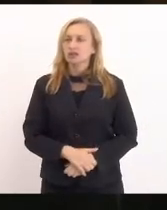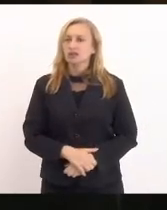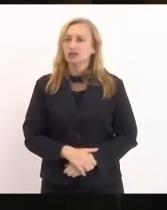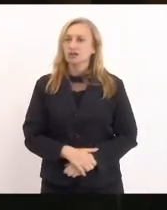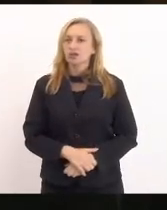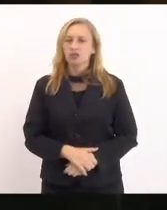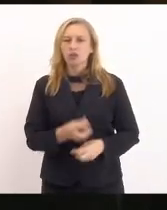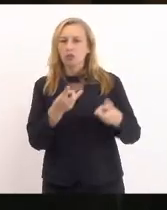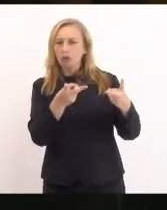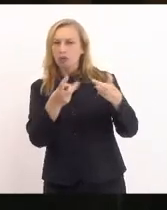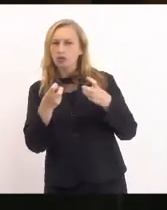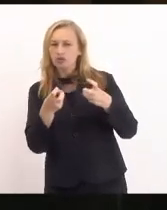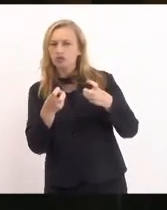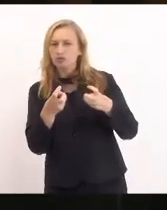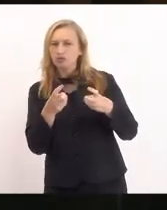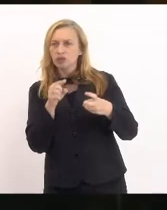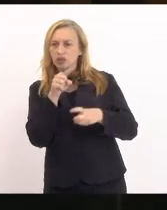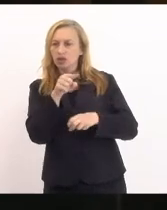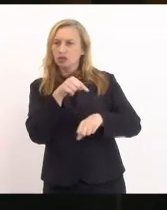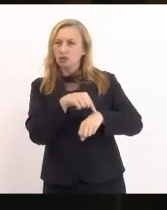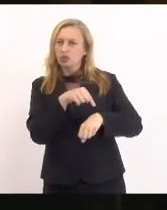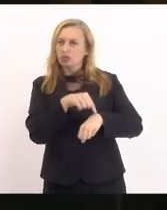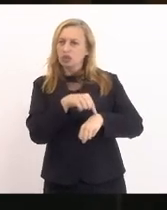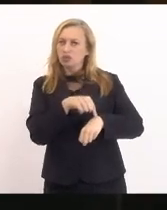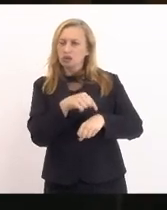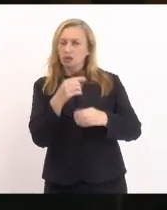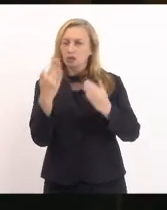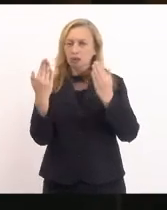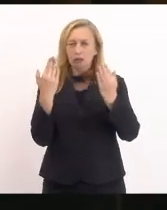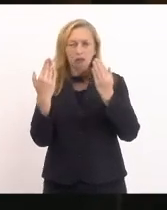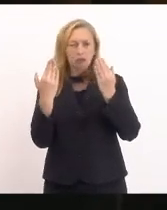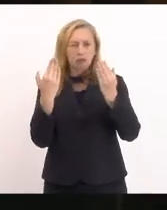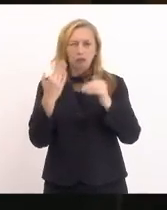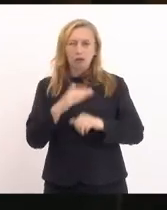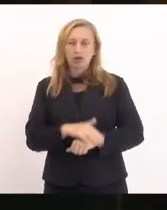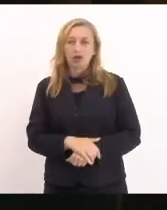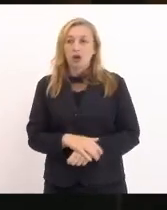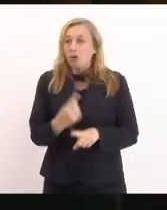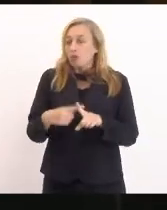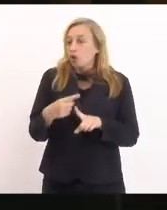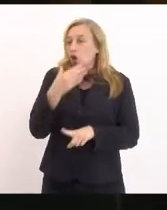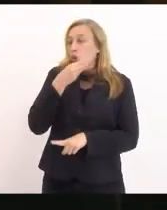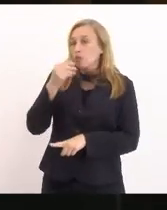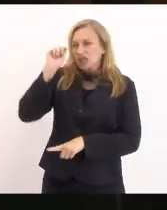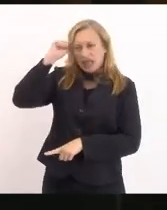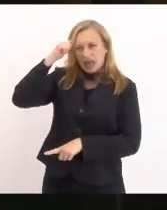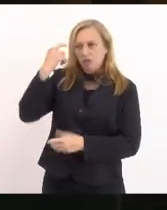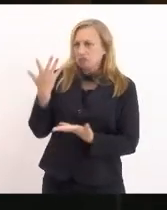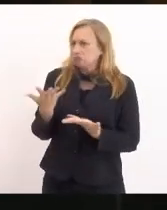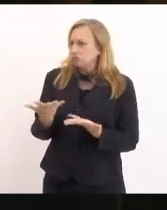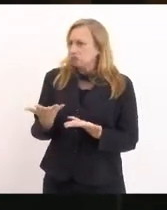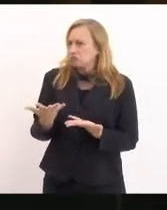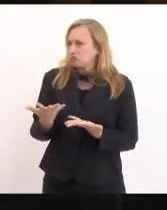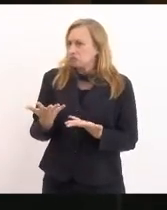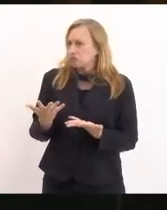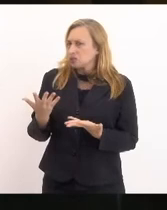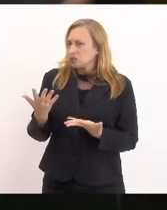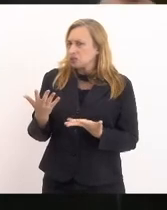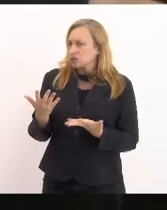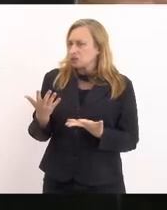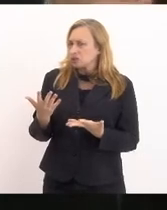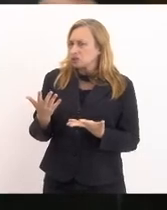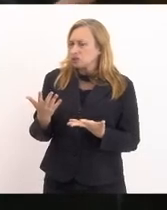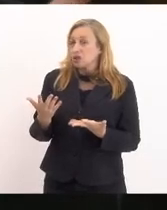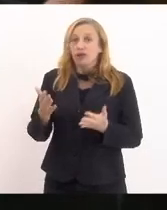identificou naquela cena uma cena suspeita, porque era um homem negro indo em sua direção, mas é